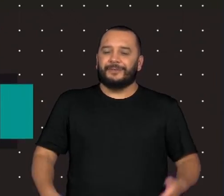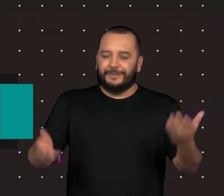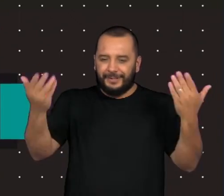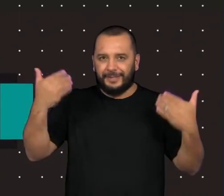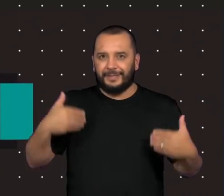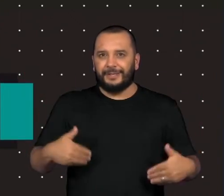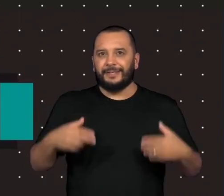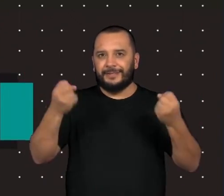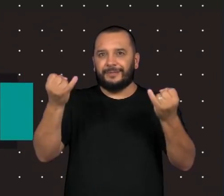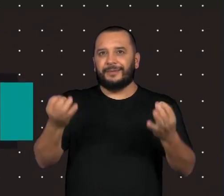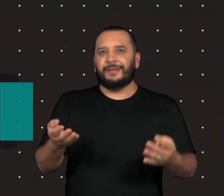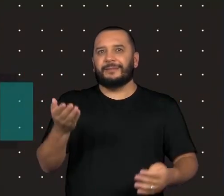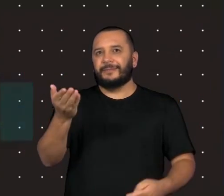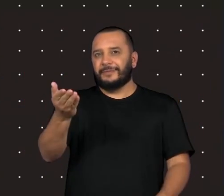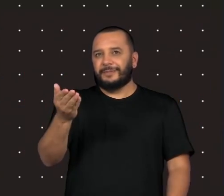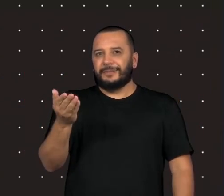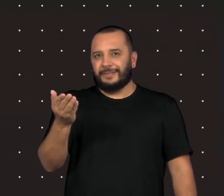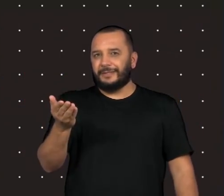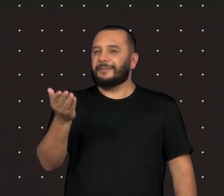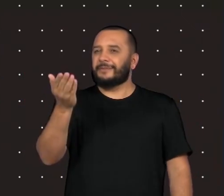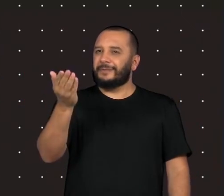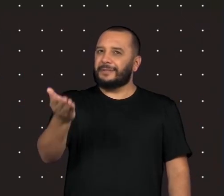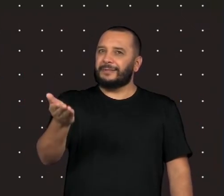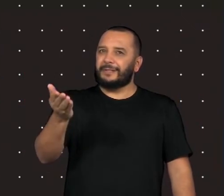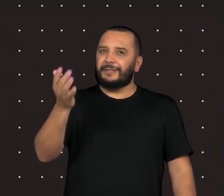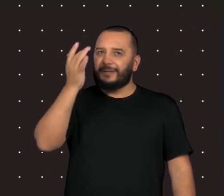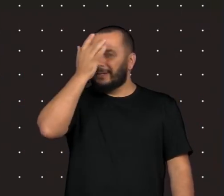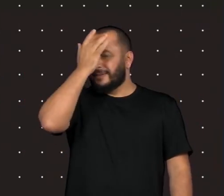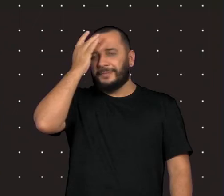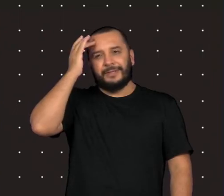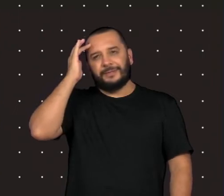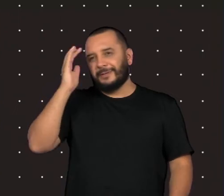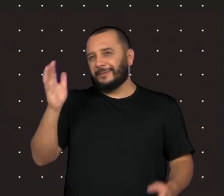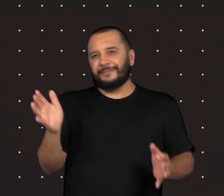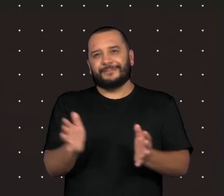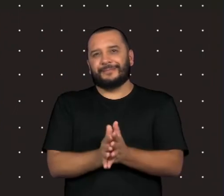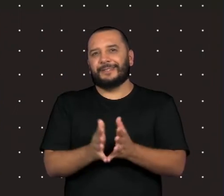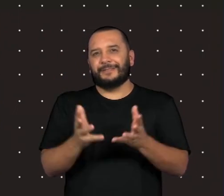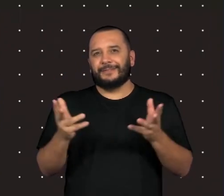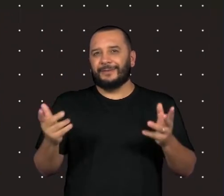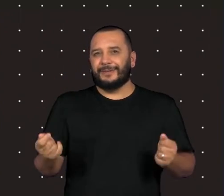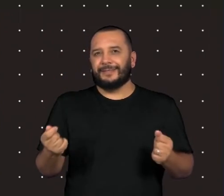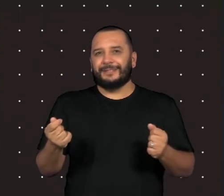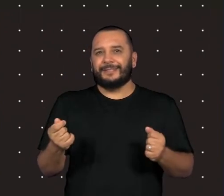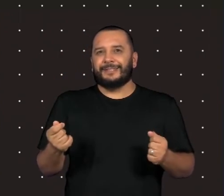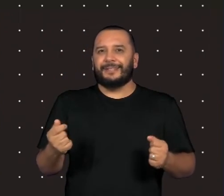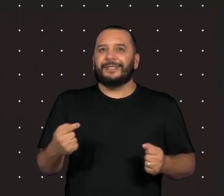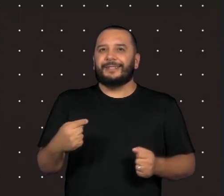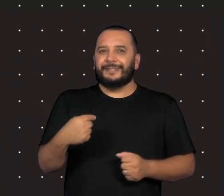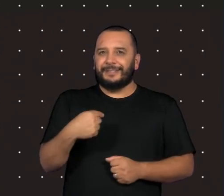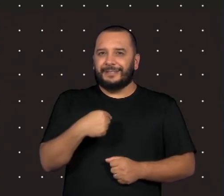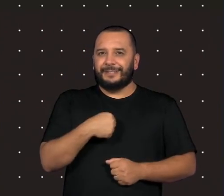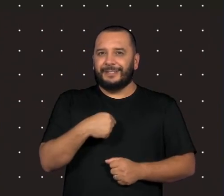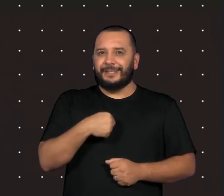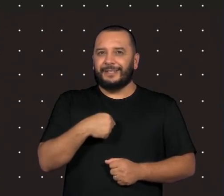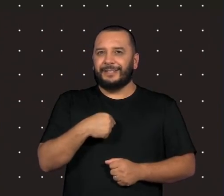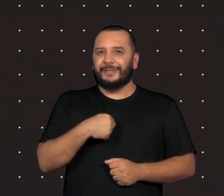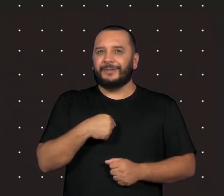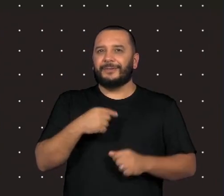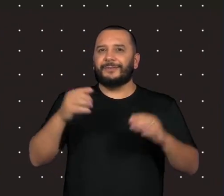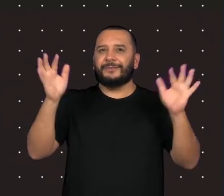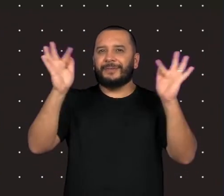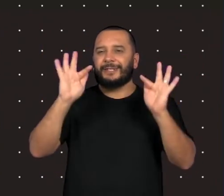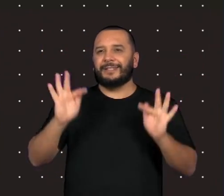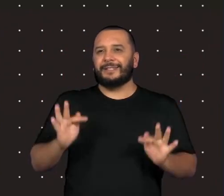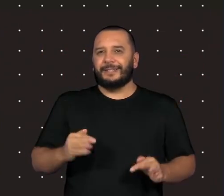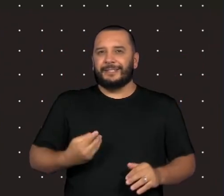para você que você é uma pessoa incrível, com quem eu tenho a felicidade de